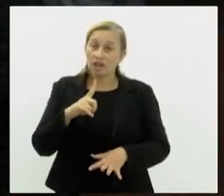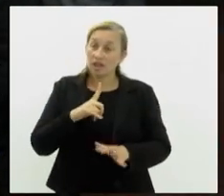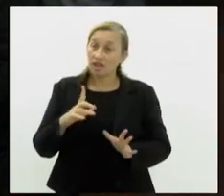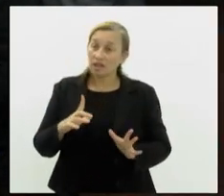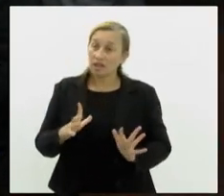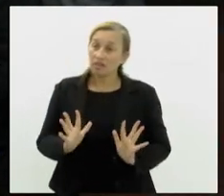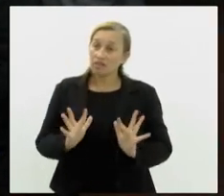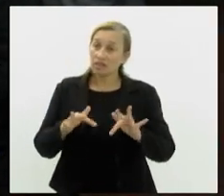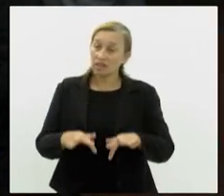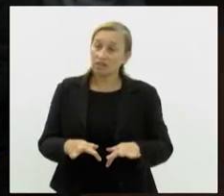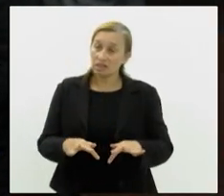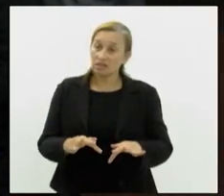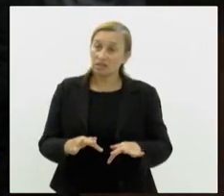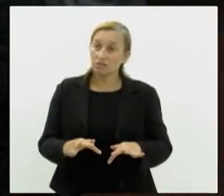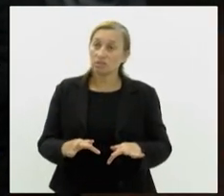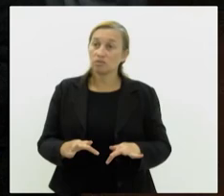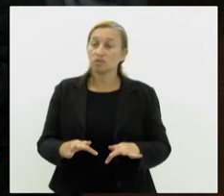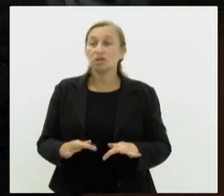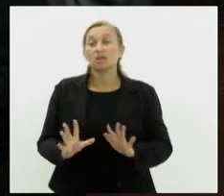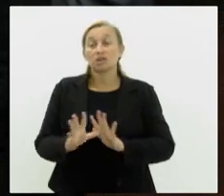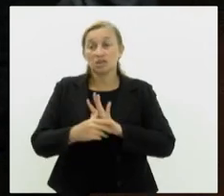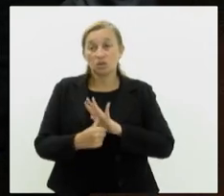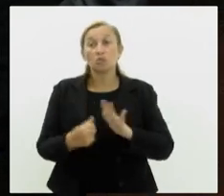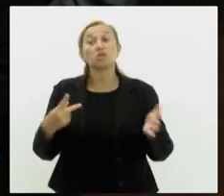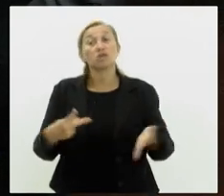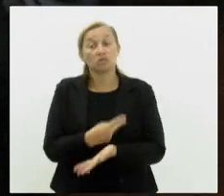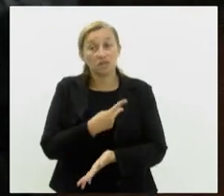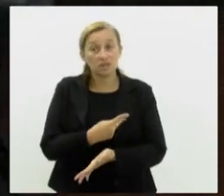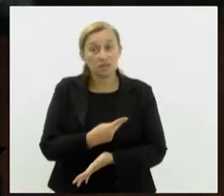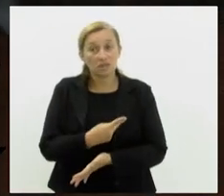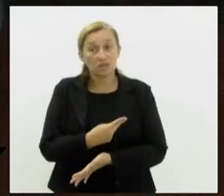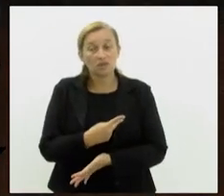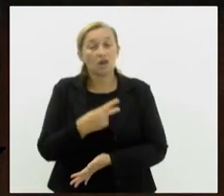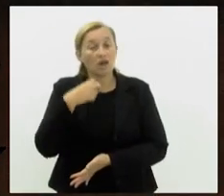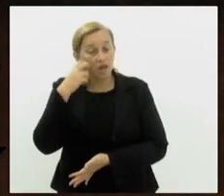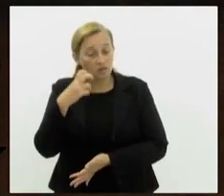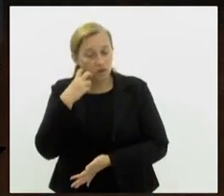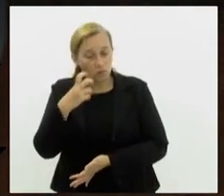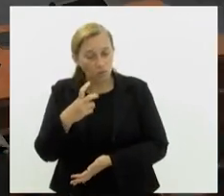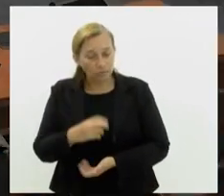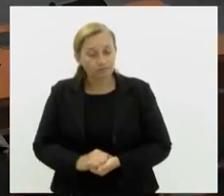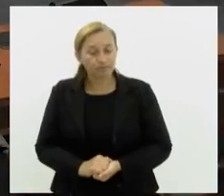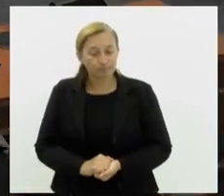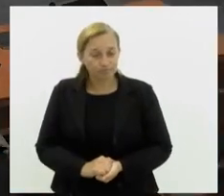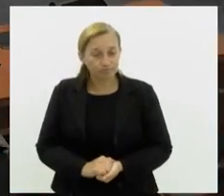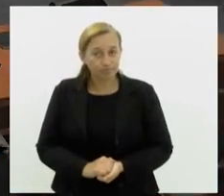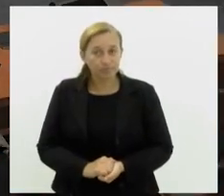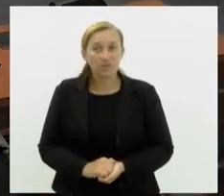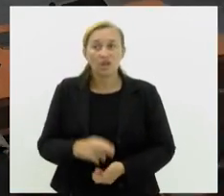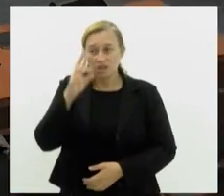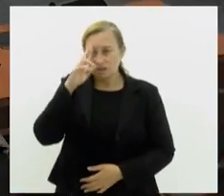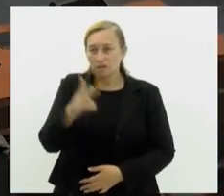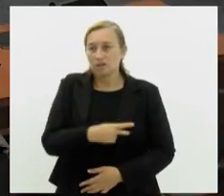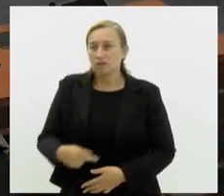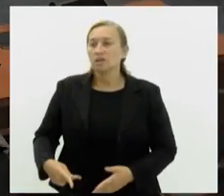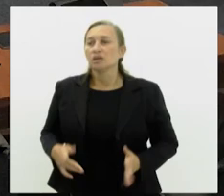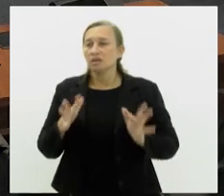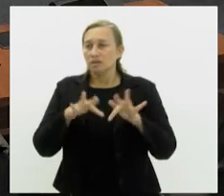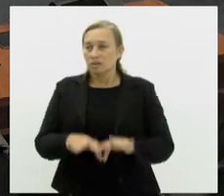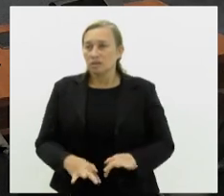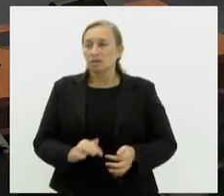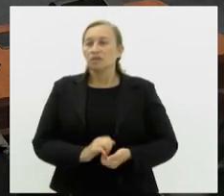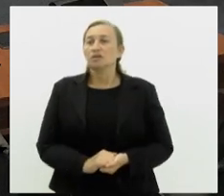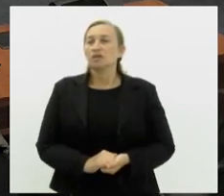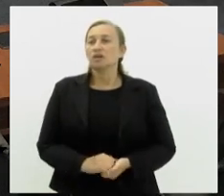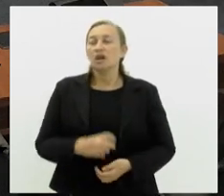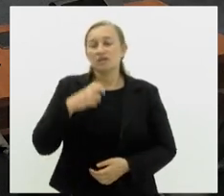favorável ao povo do Rio de Janeiro, porque o que está acontecendo é vexatório. Presidente, para concluir... Para concluir, por gentileza... É um